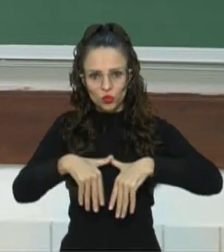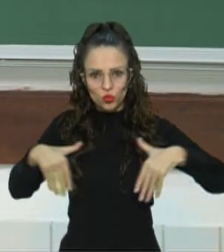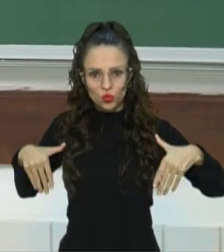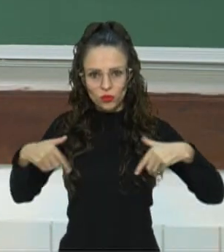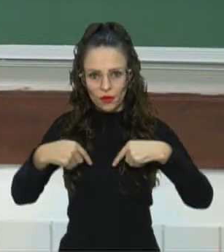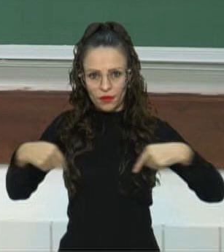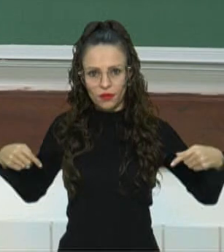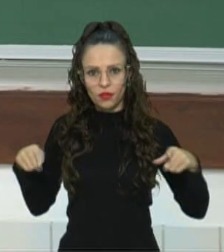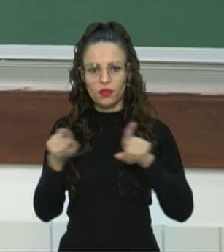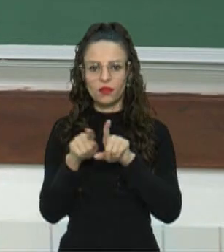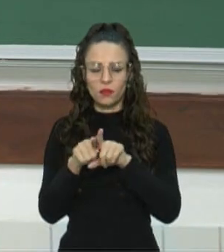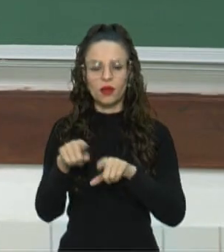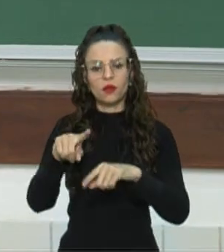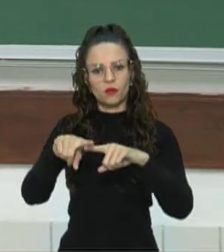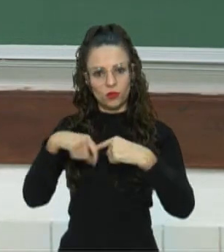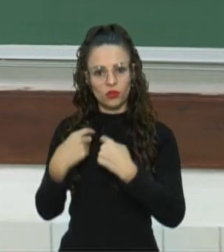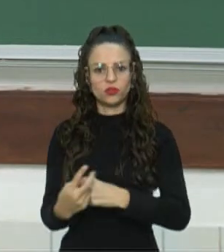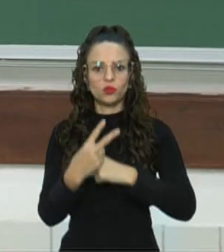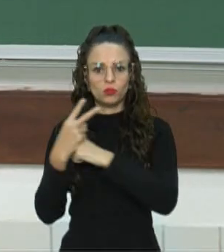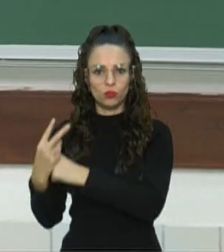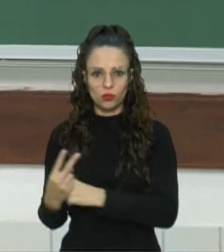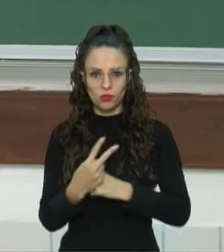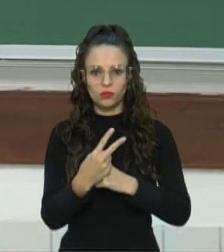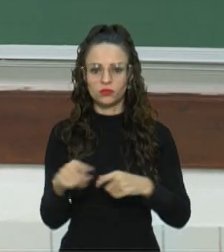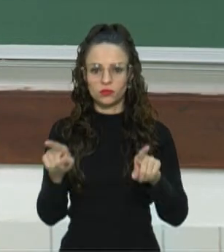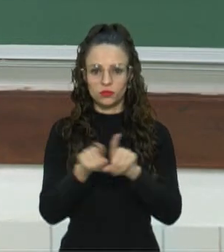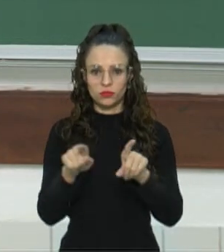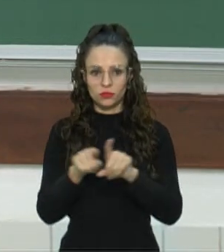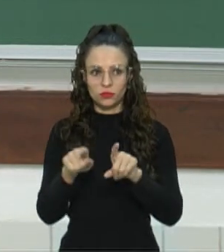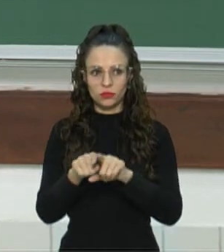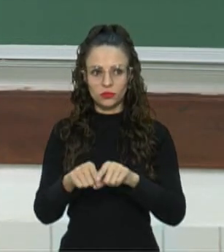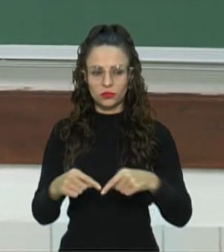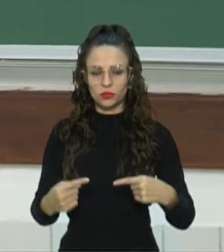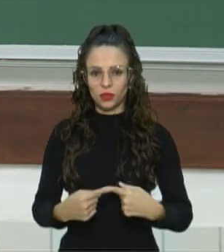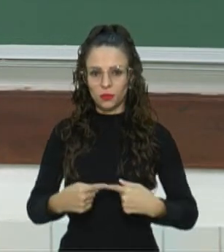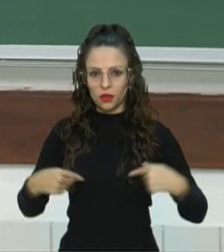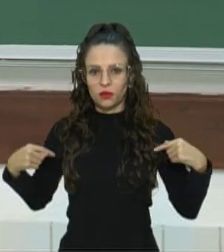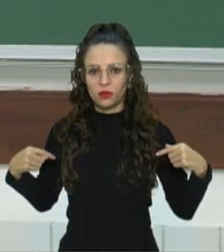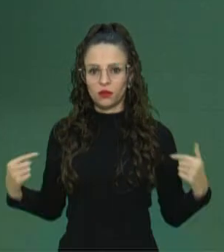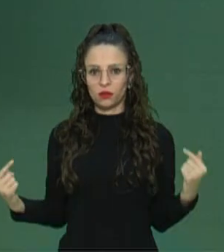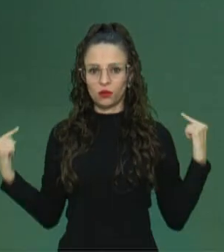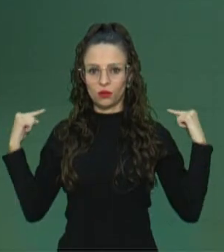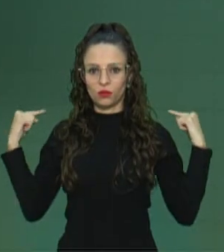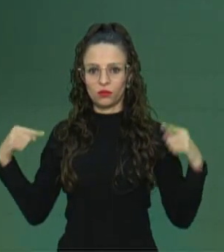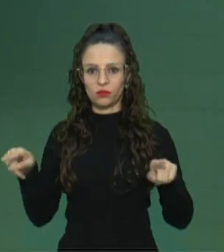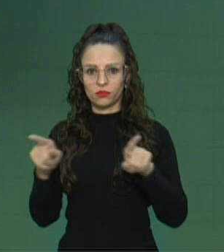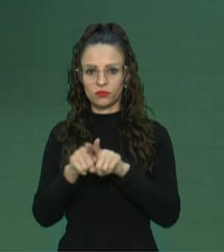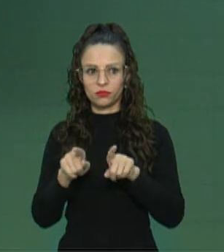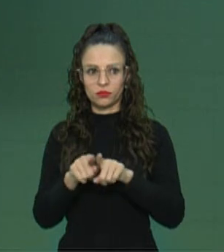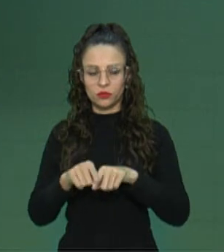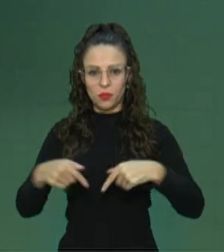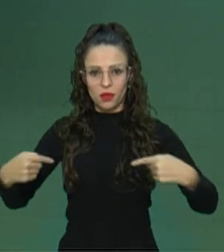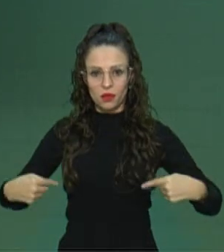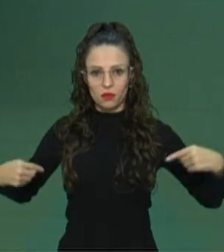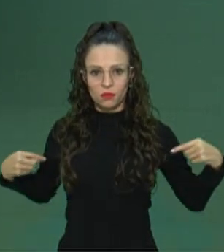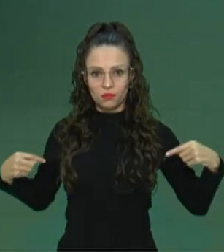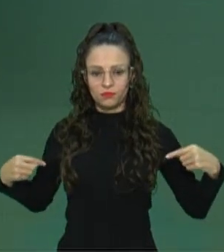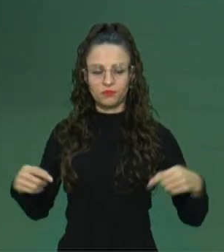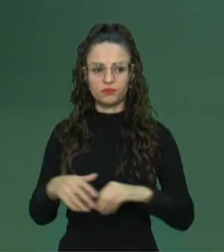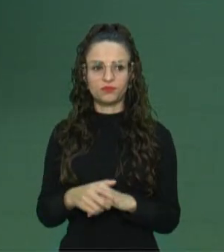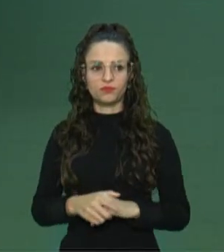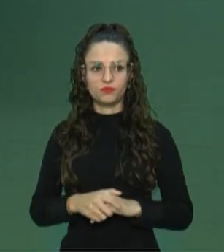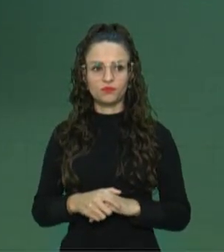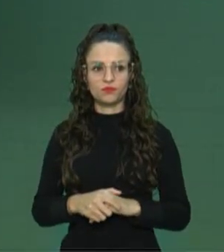golpes ao lado. Então por isso que essa proteção também se estende na lateral e também na frente do